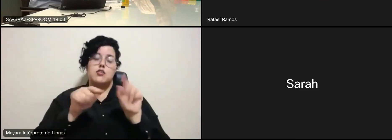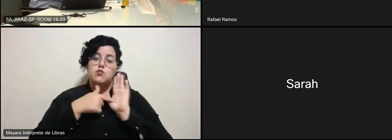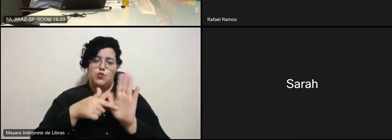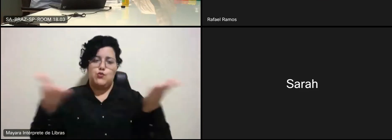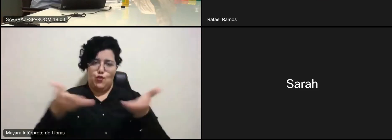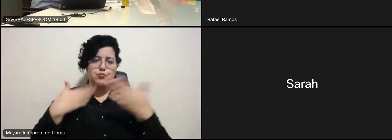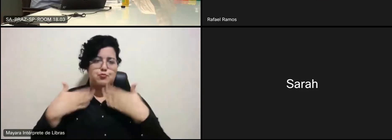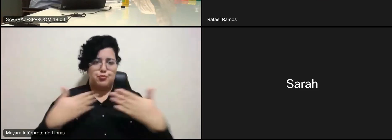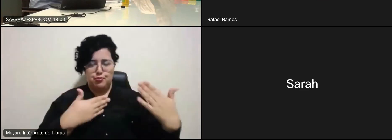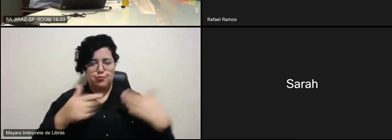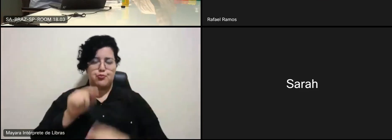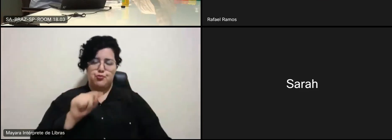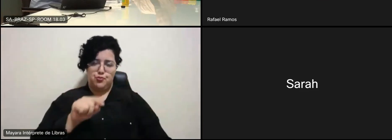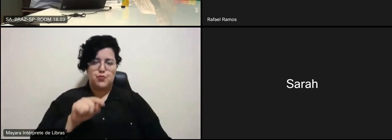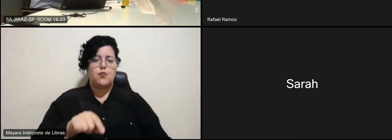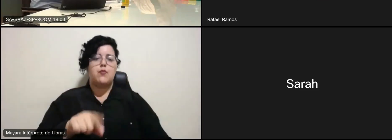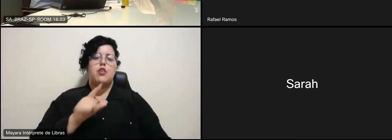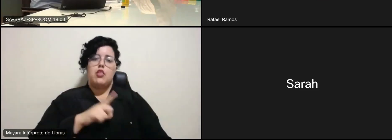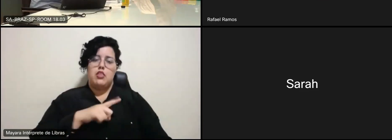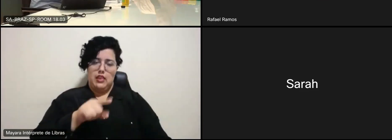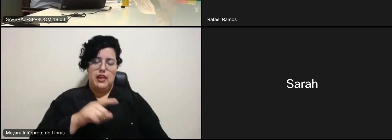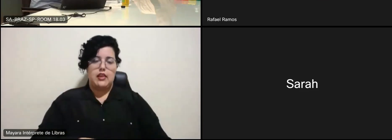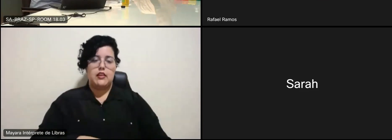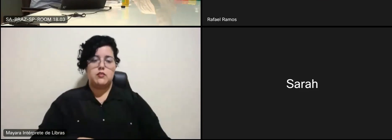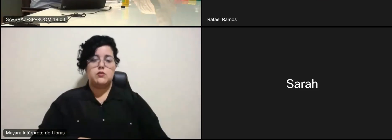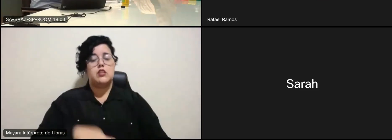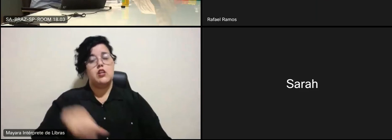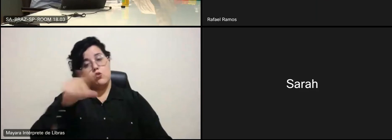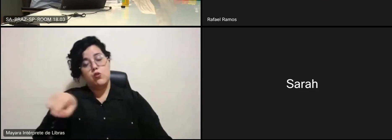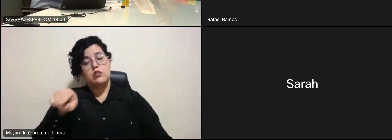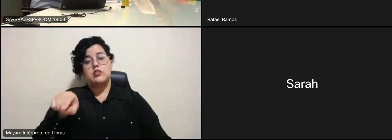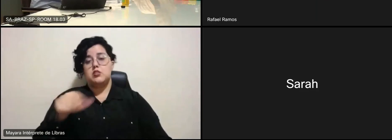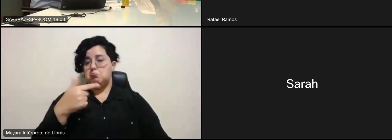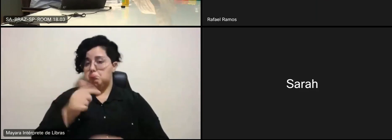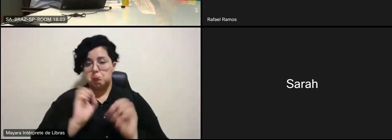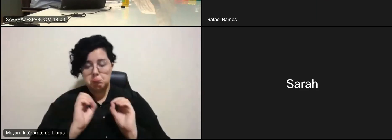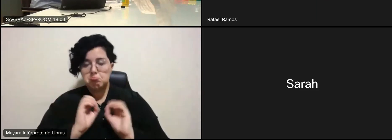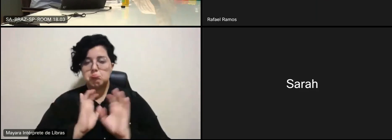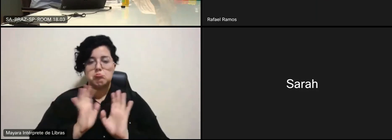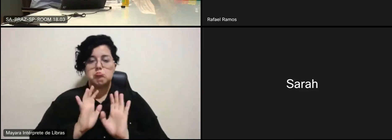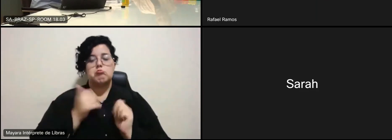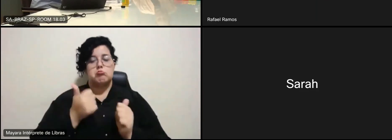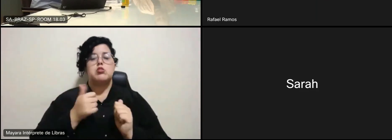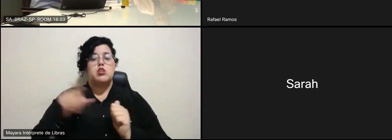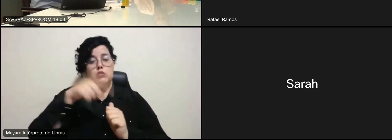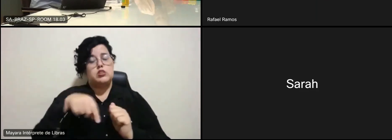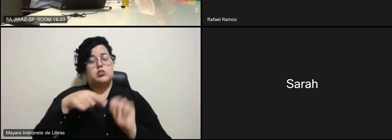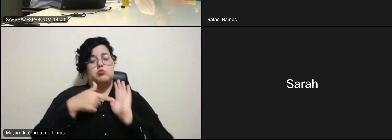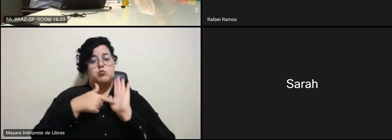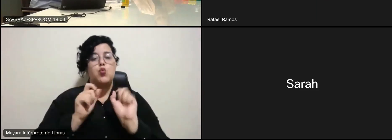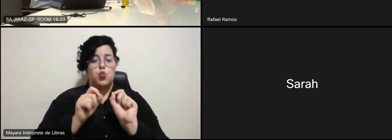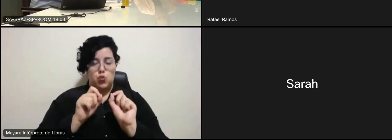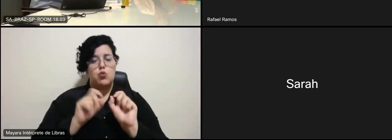gente conversou aqui. E aí, se vocês não tiverem nenhuma palavrinha, nenhuma frasezinha que vocês queiram compartilhar, eu acho que a gente